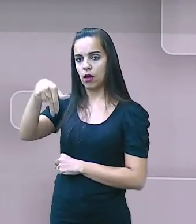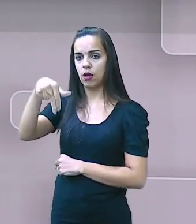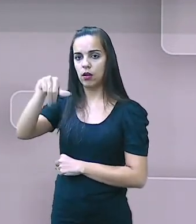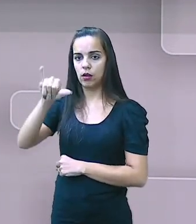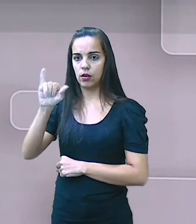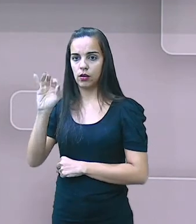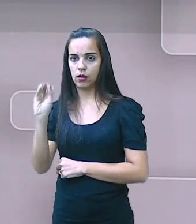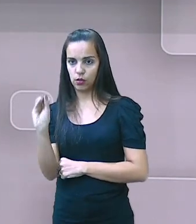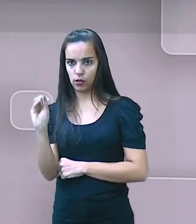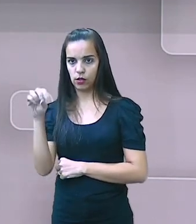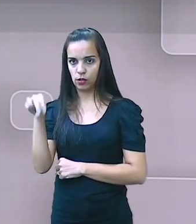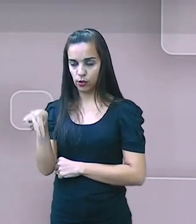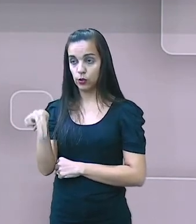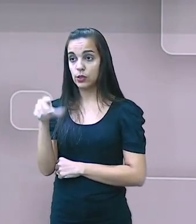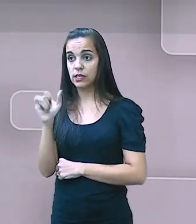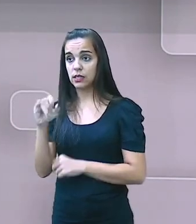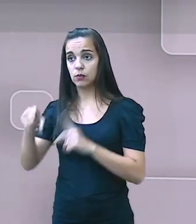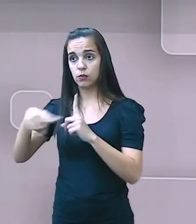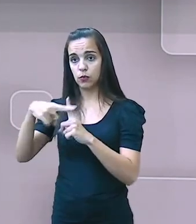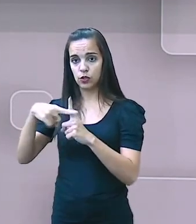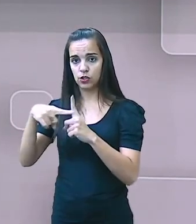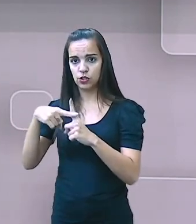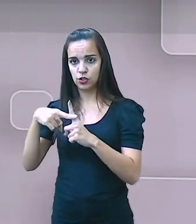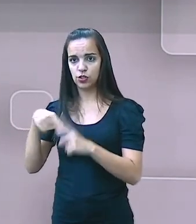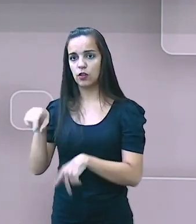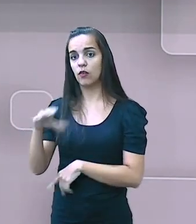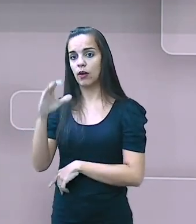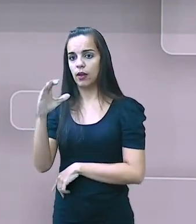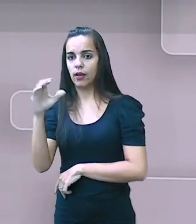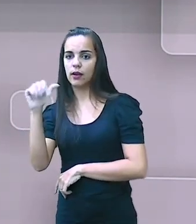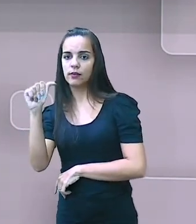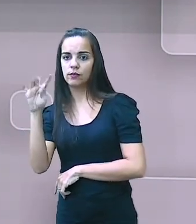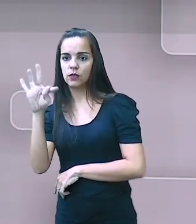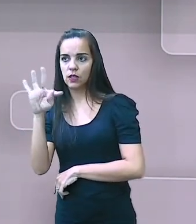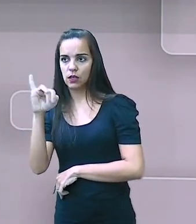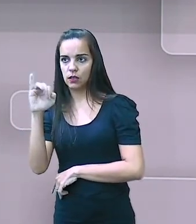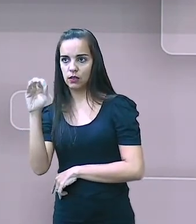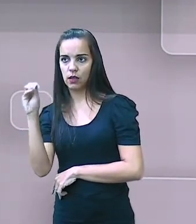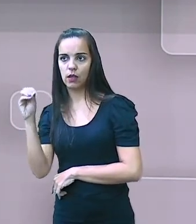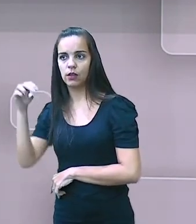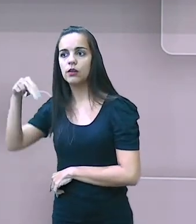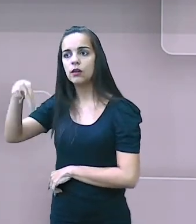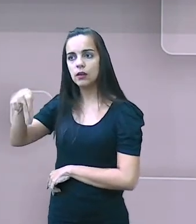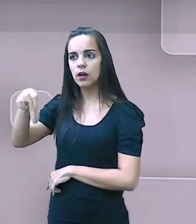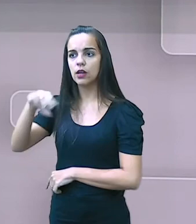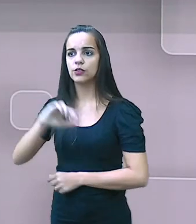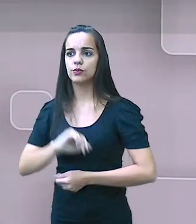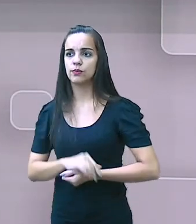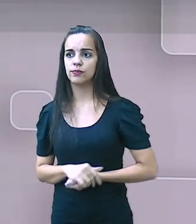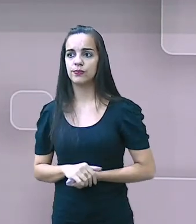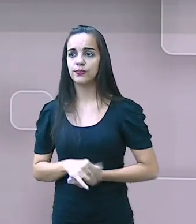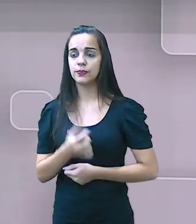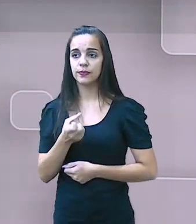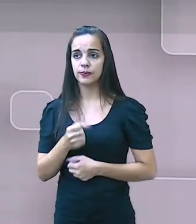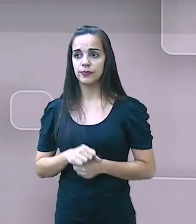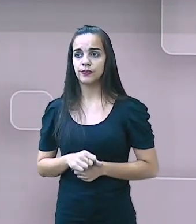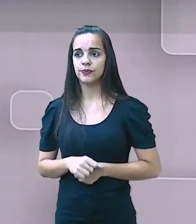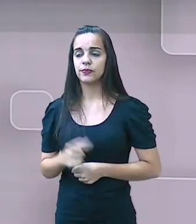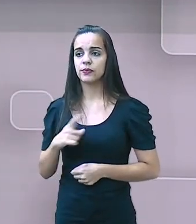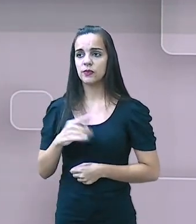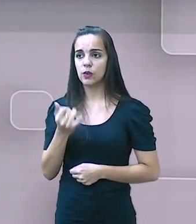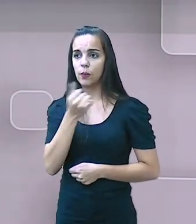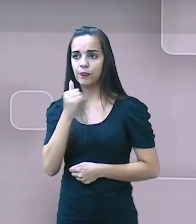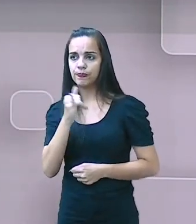informação. Íon é um átomo eletricamente negativo ou um átomo